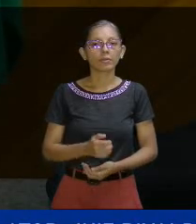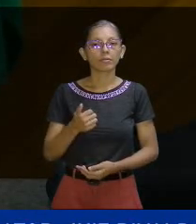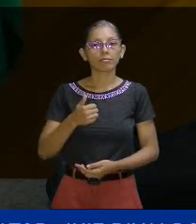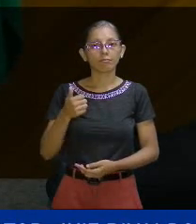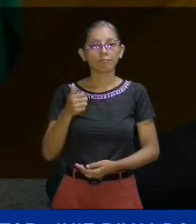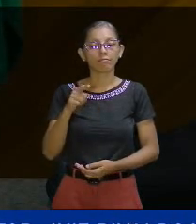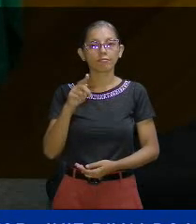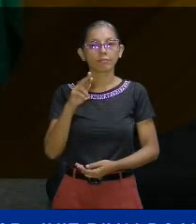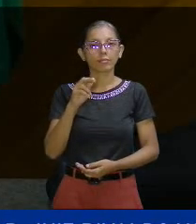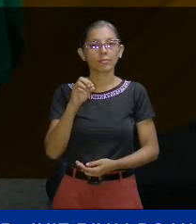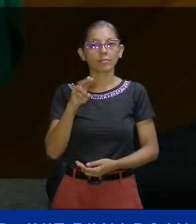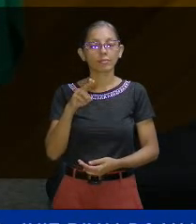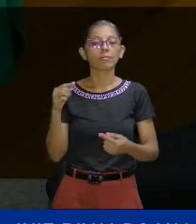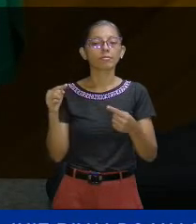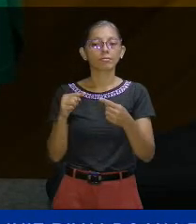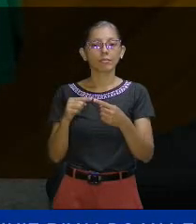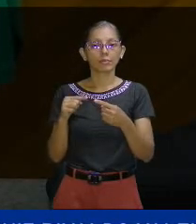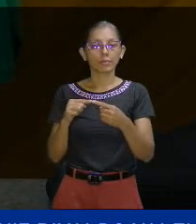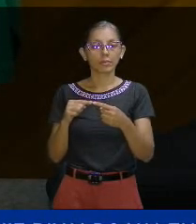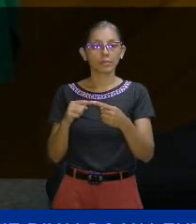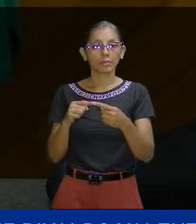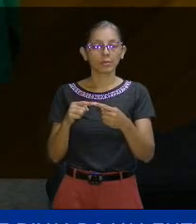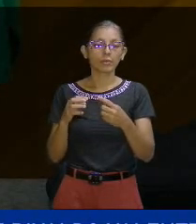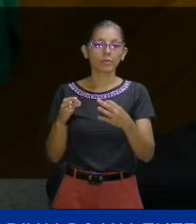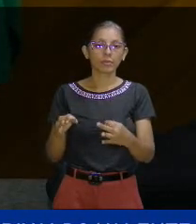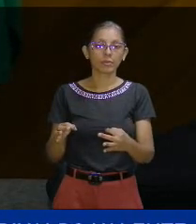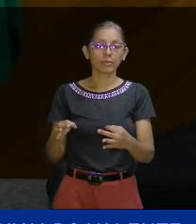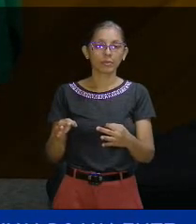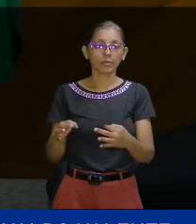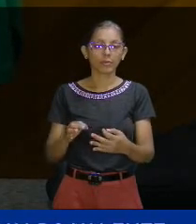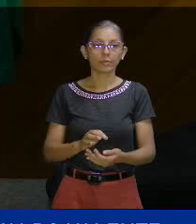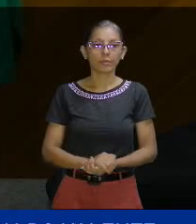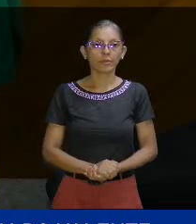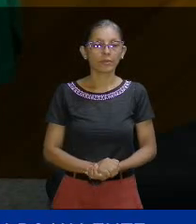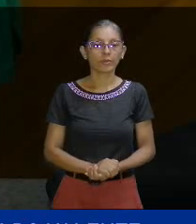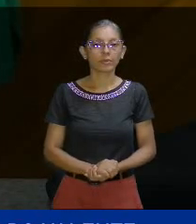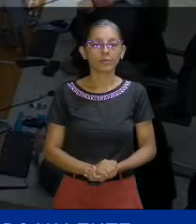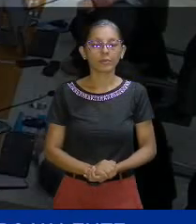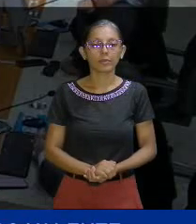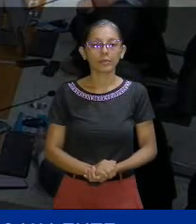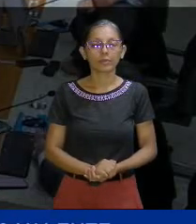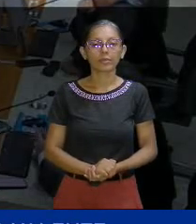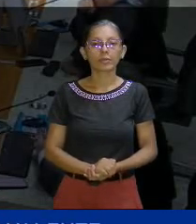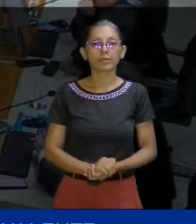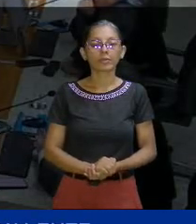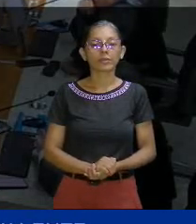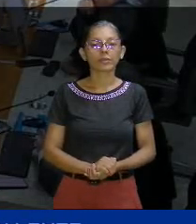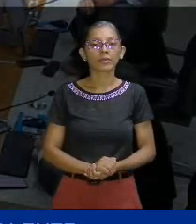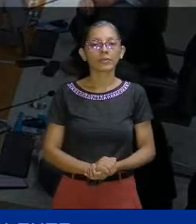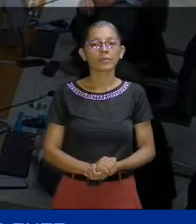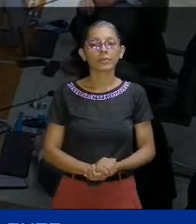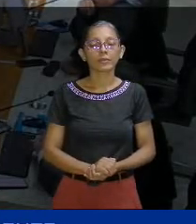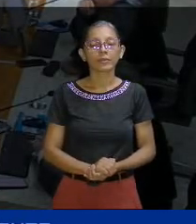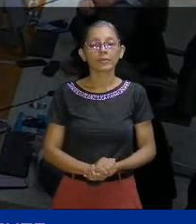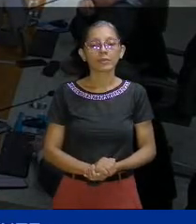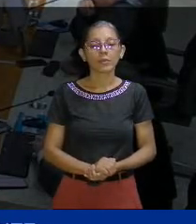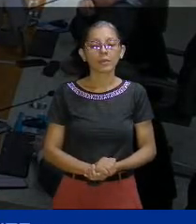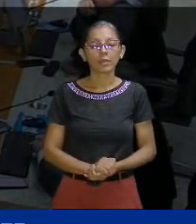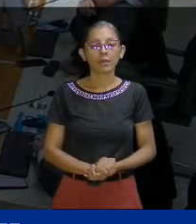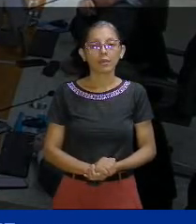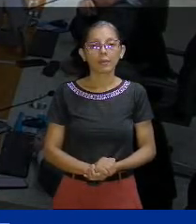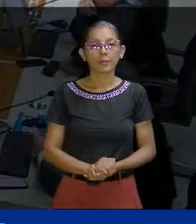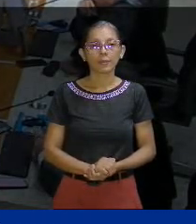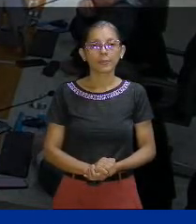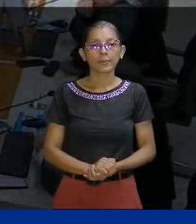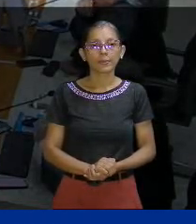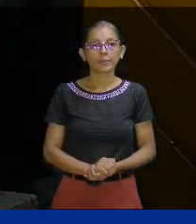adequado. Por tais razões, o MPE requer o desprovimento do recurso. É a manifestação, Excelência. Senhor